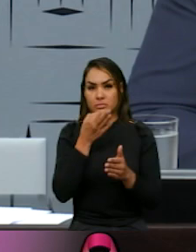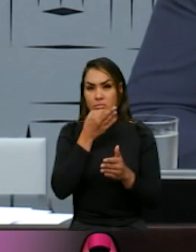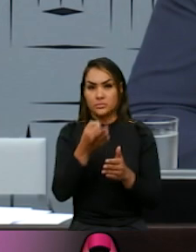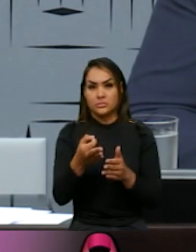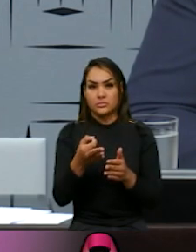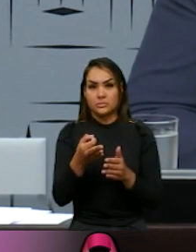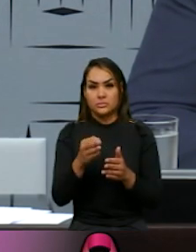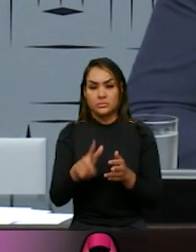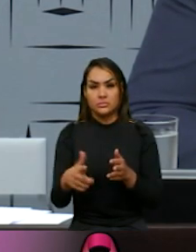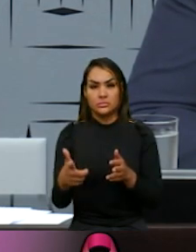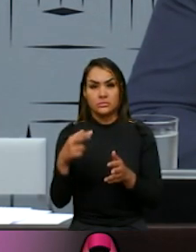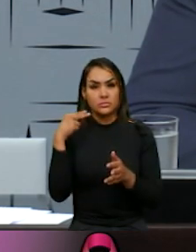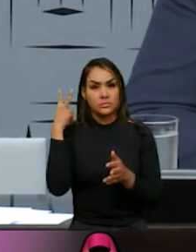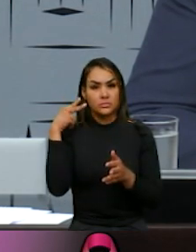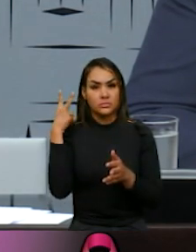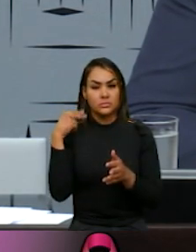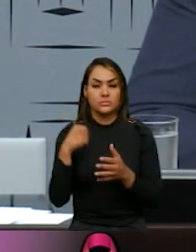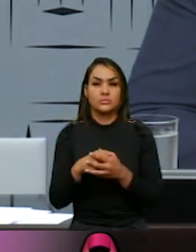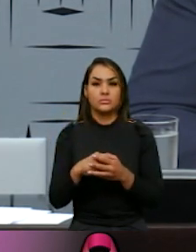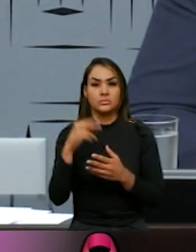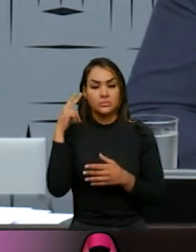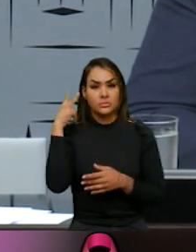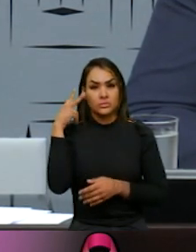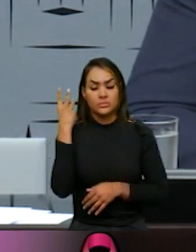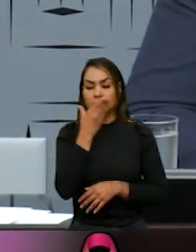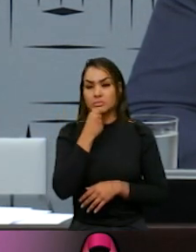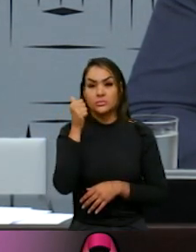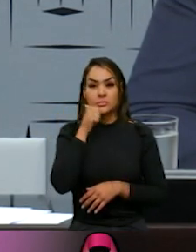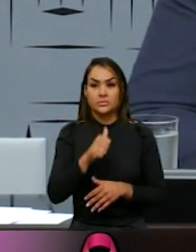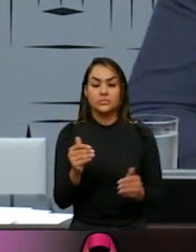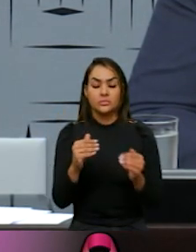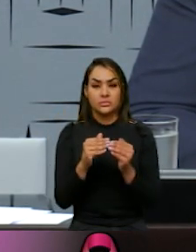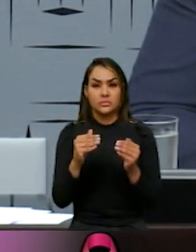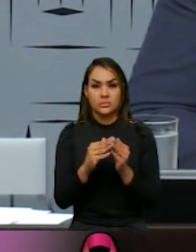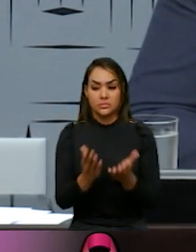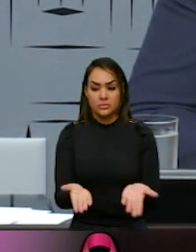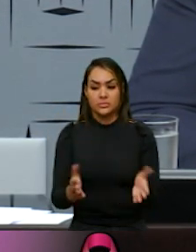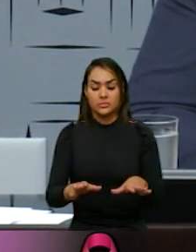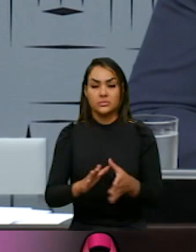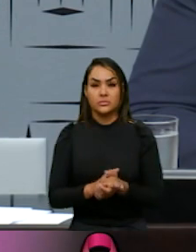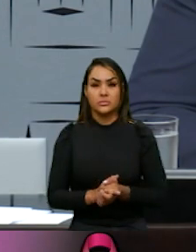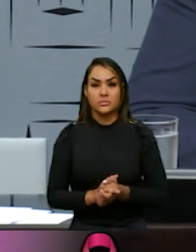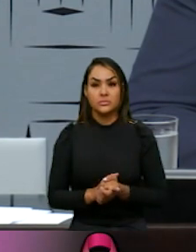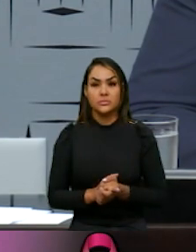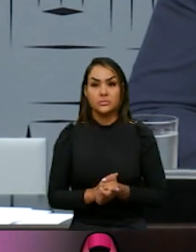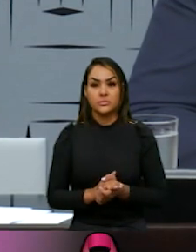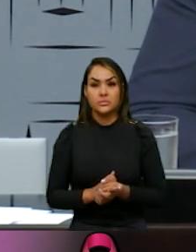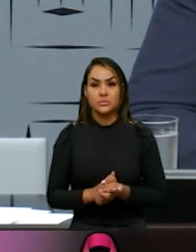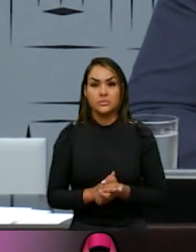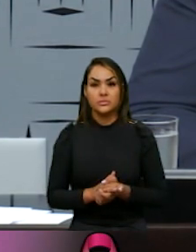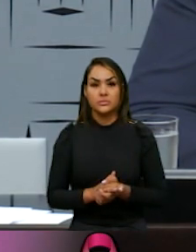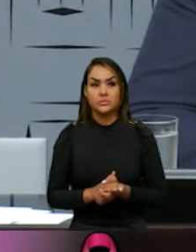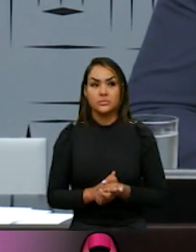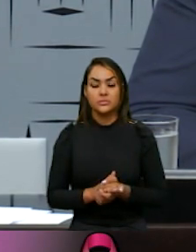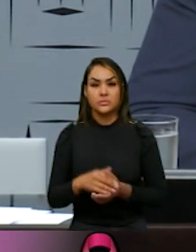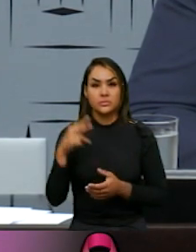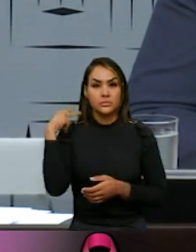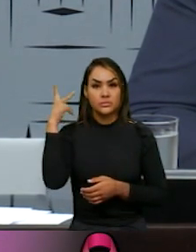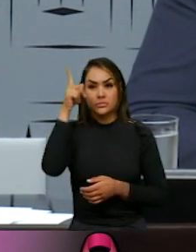parecer. A vereadora e os vereadores que forem favoráveis permaneçam como estão. Pela ordem, senhor